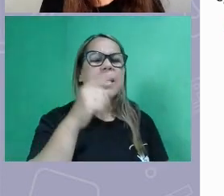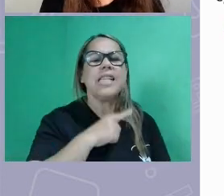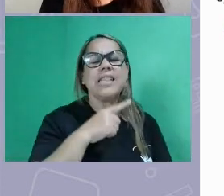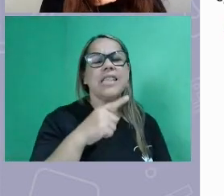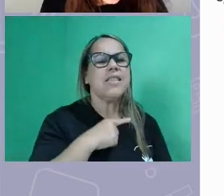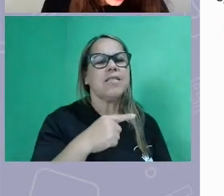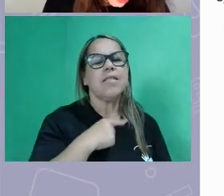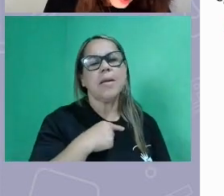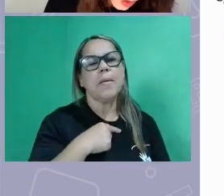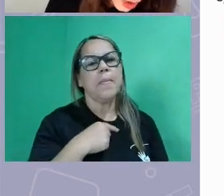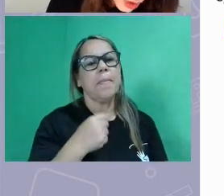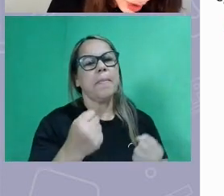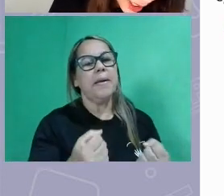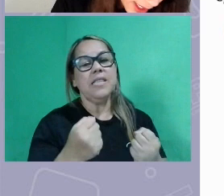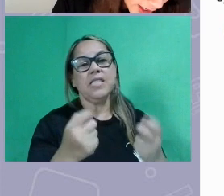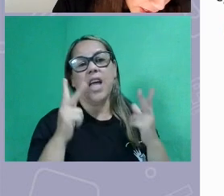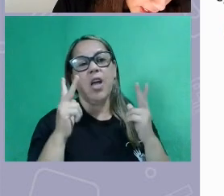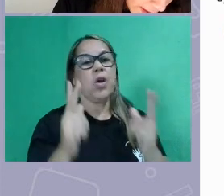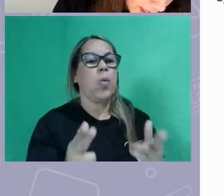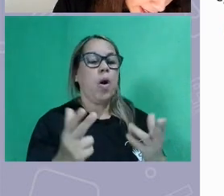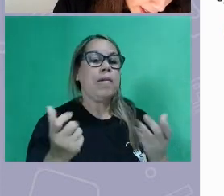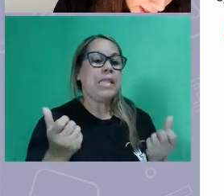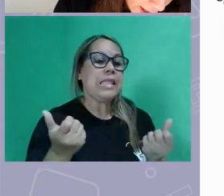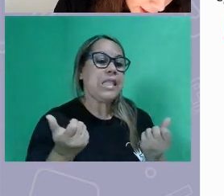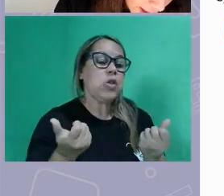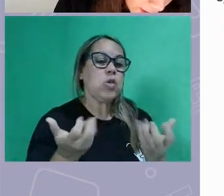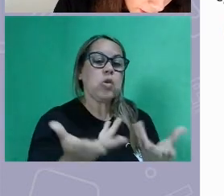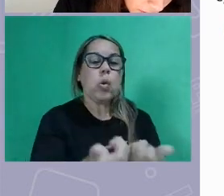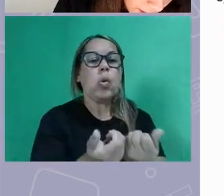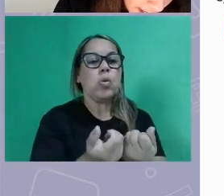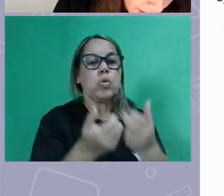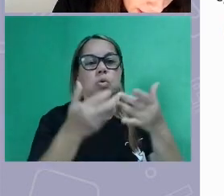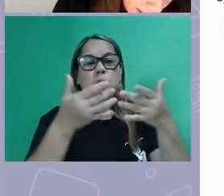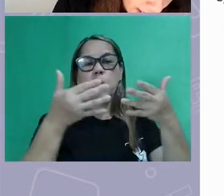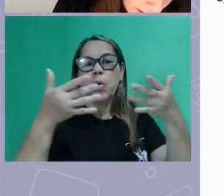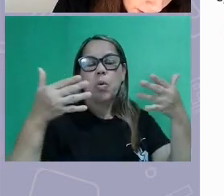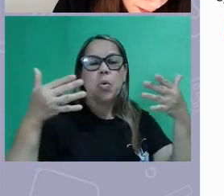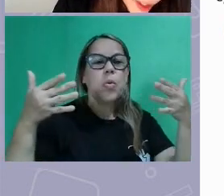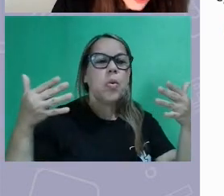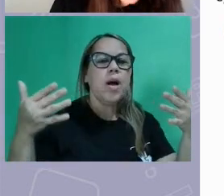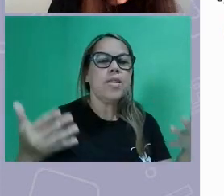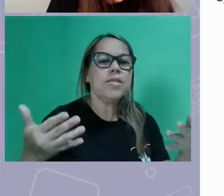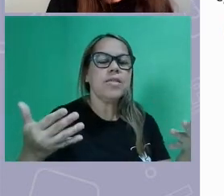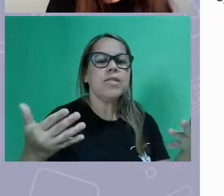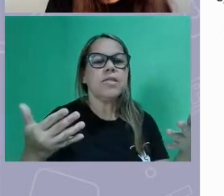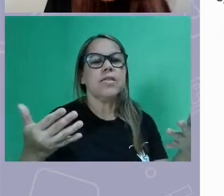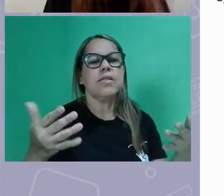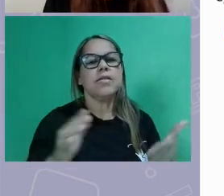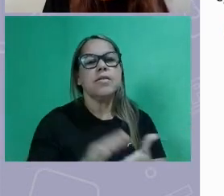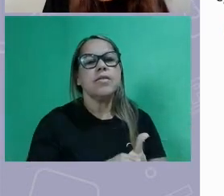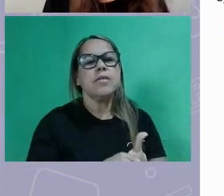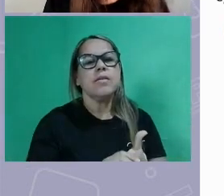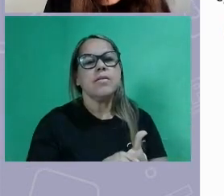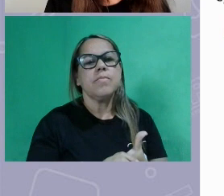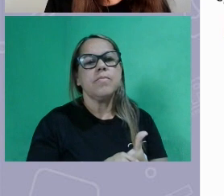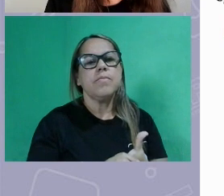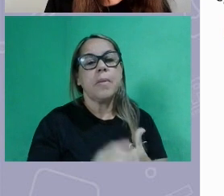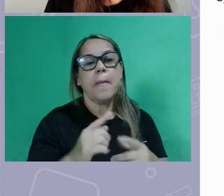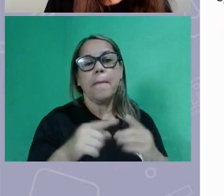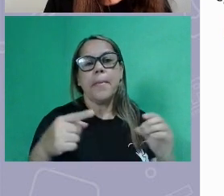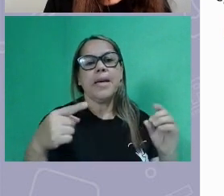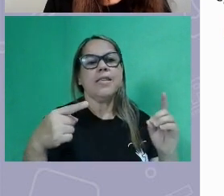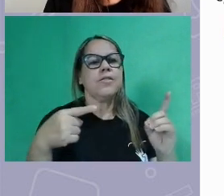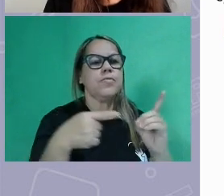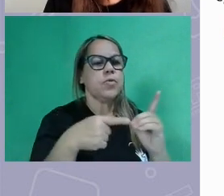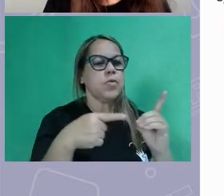iguais então todos os gases tem a massa vamos chamar de massa M mas o número de mols